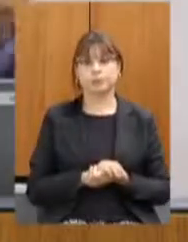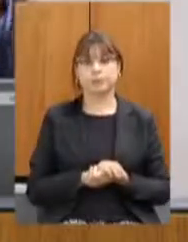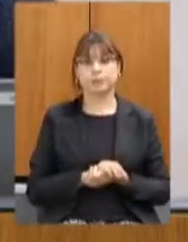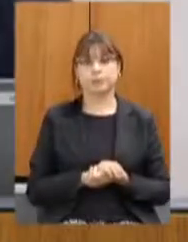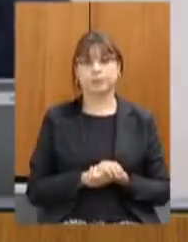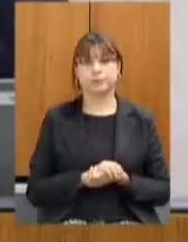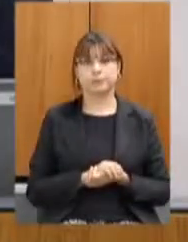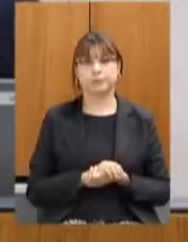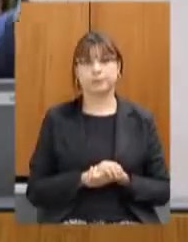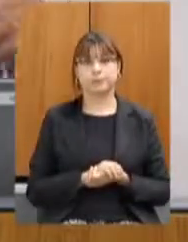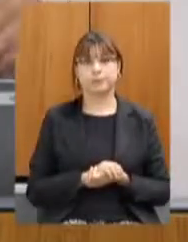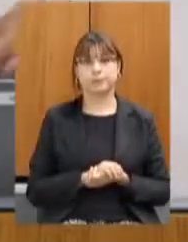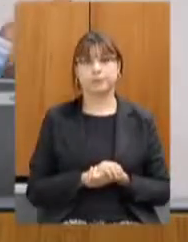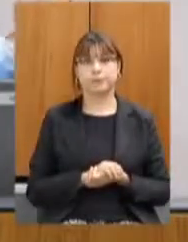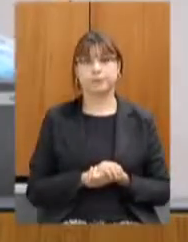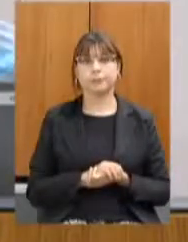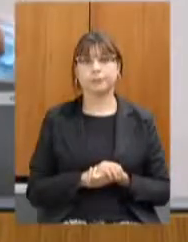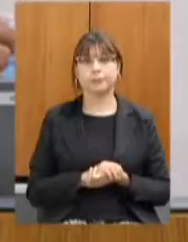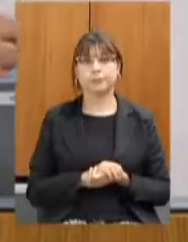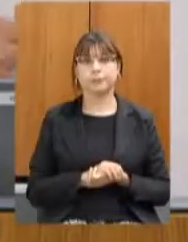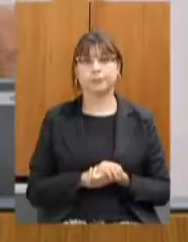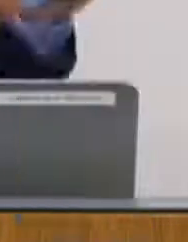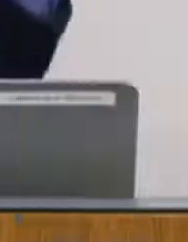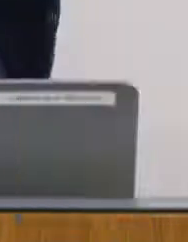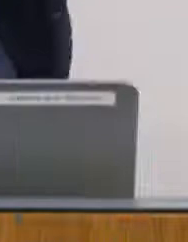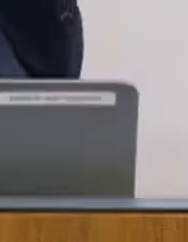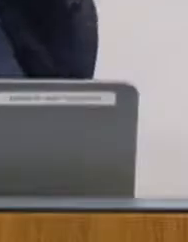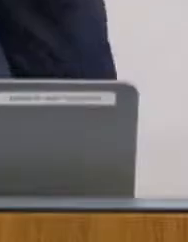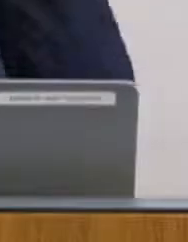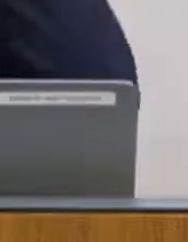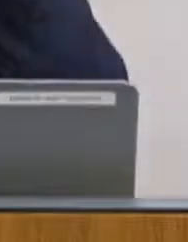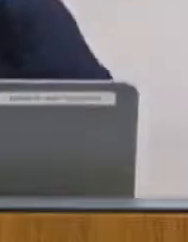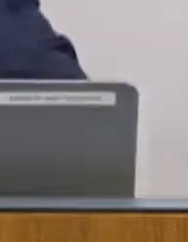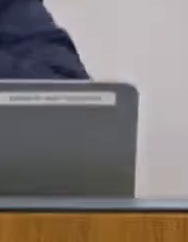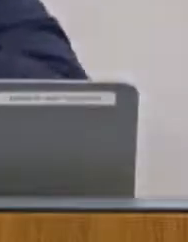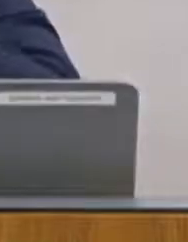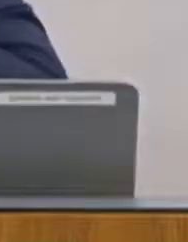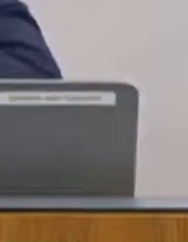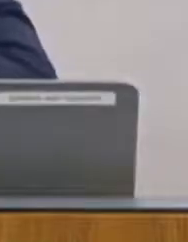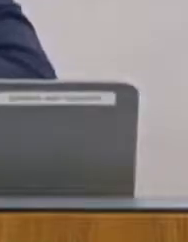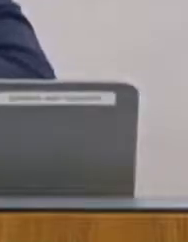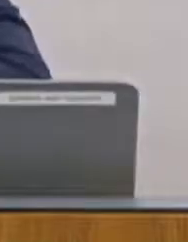Olá tudo bem É o uso